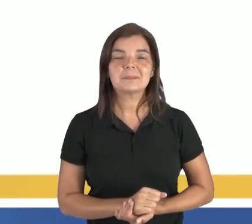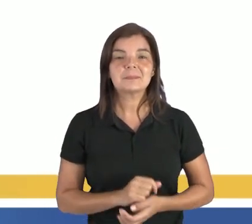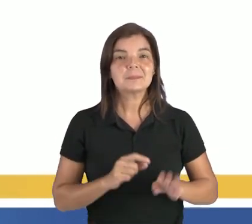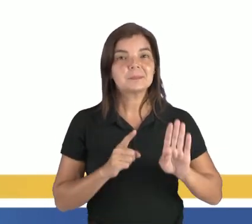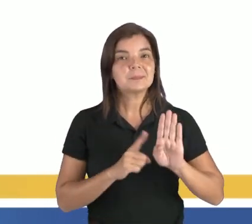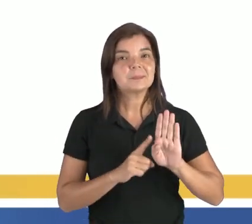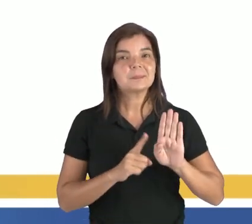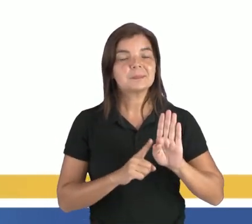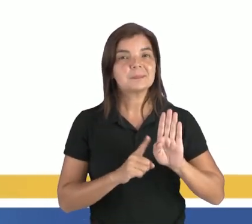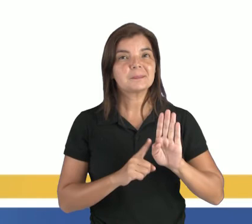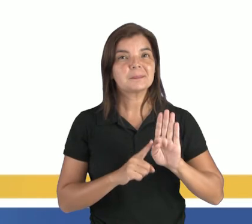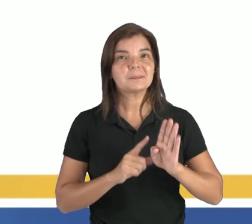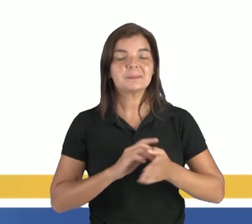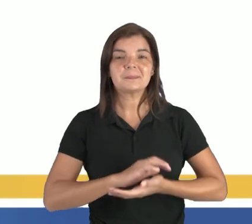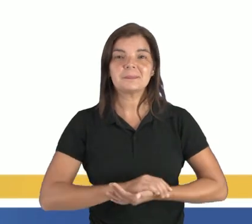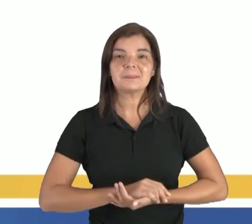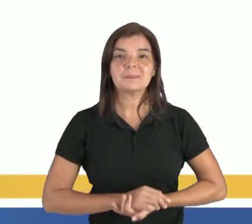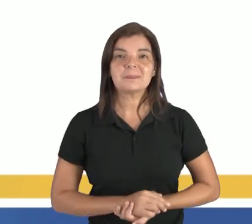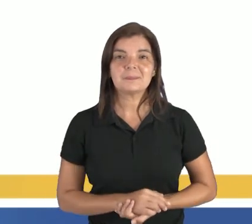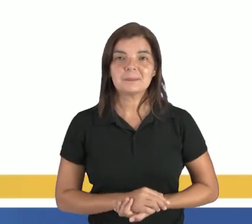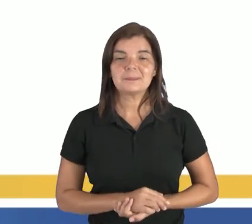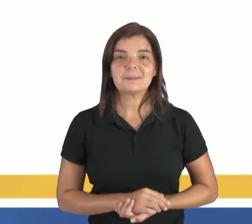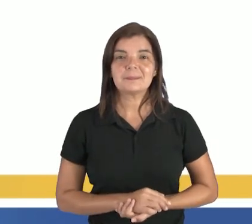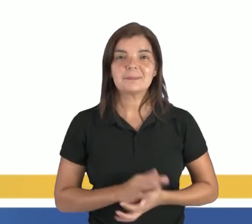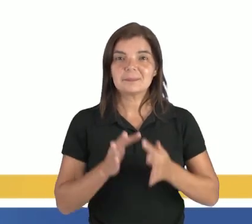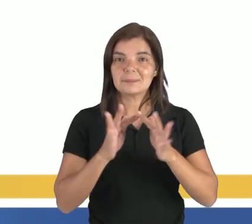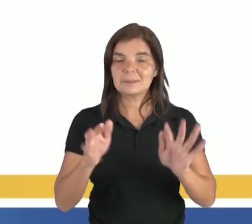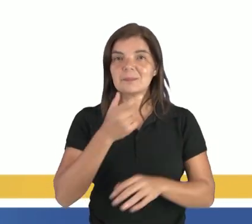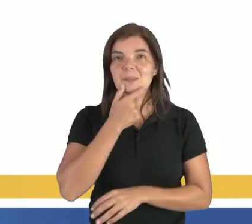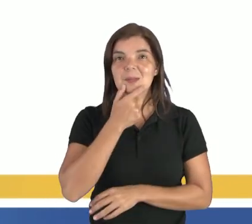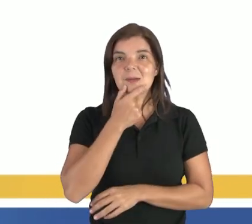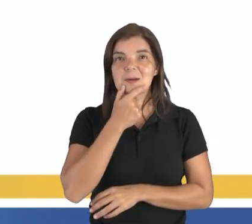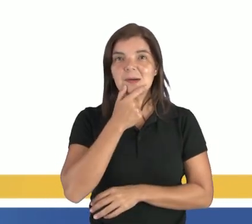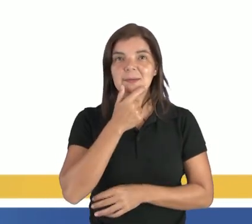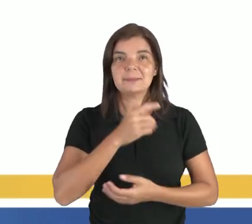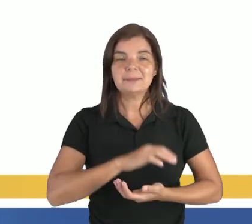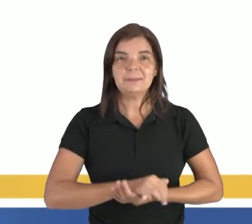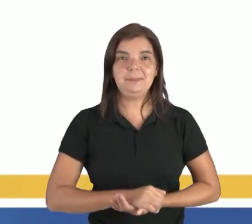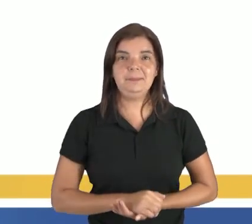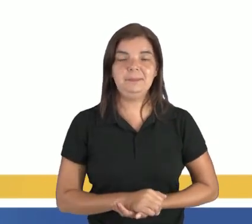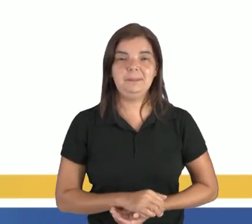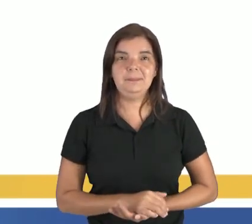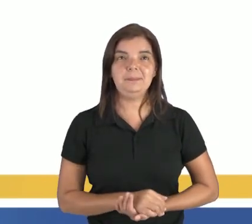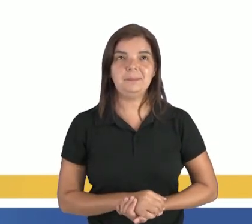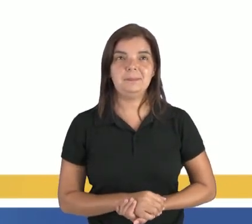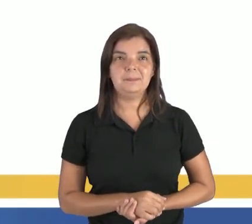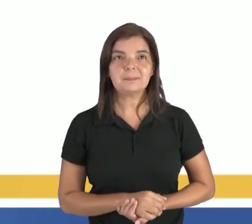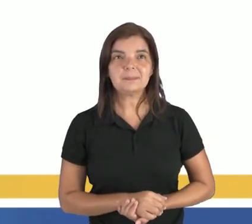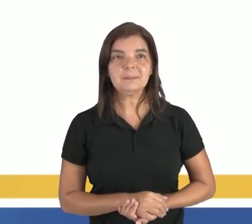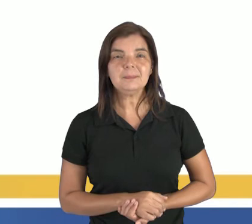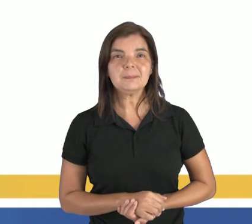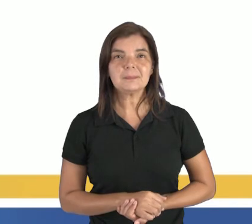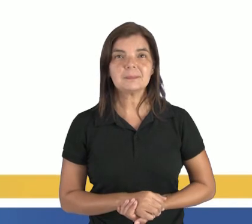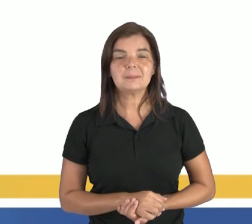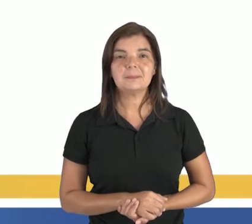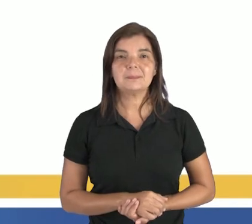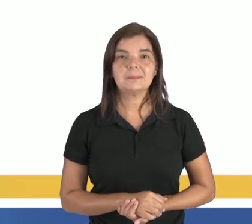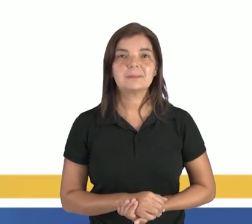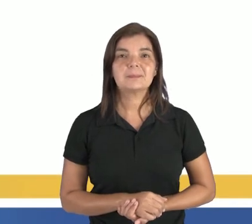was completely, more, or extremely nervous to work yesterday.